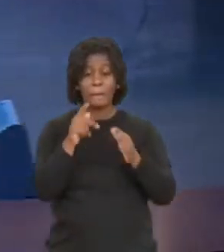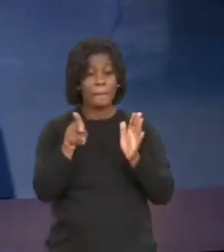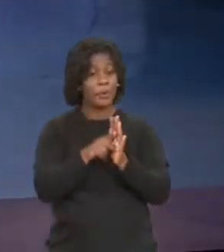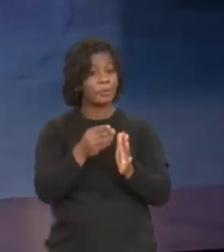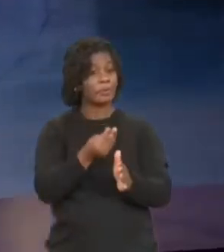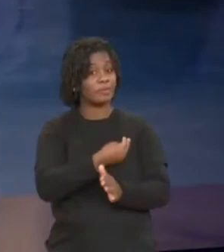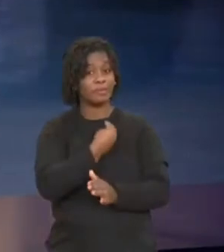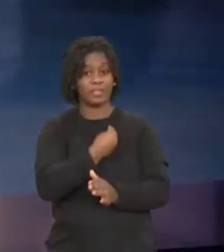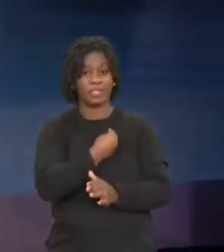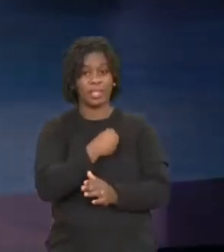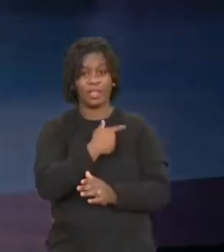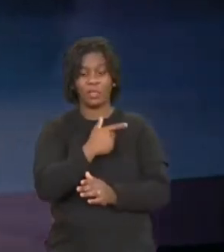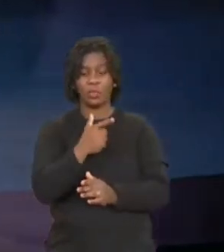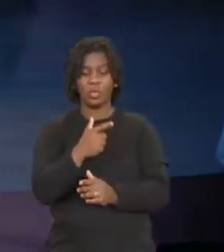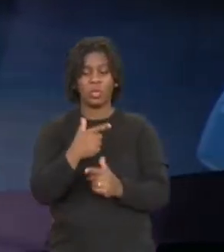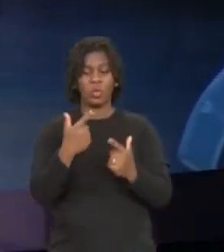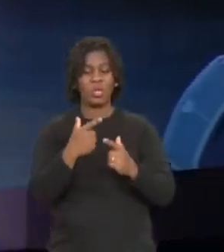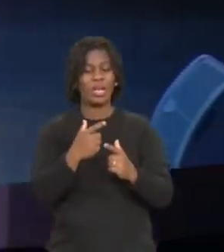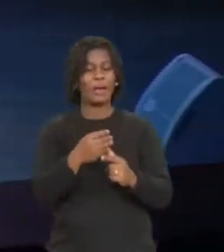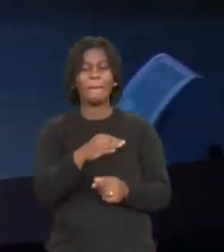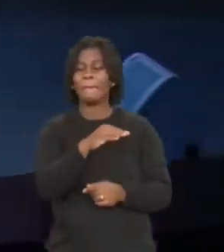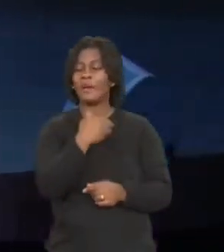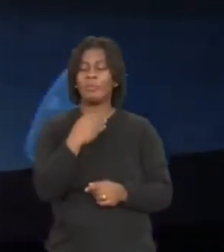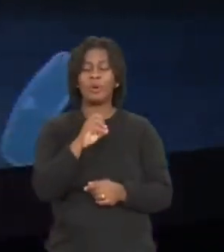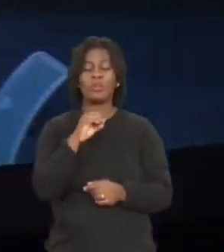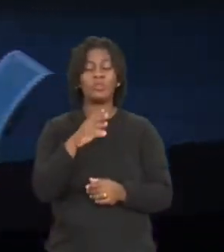Não tem mais lugar para a morte, agora é a vida.